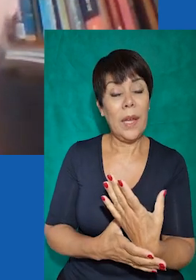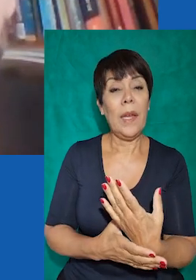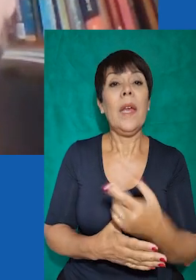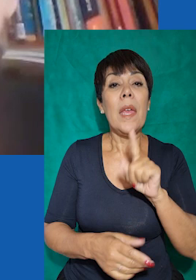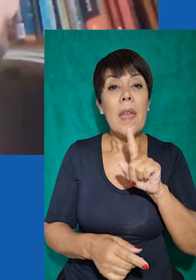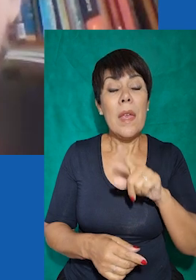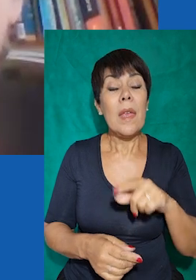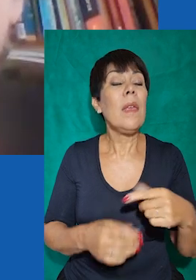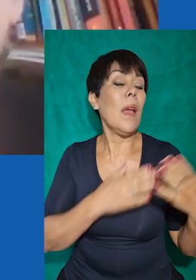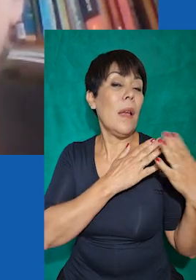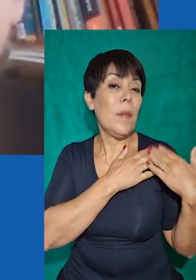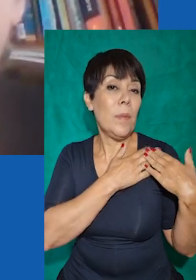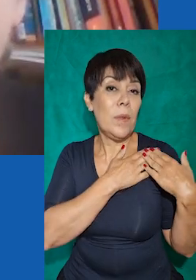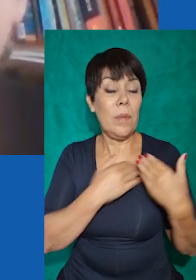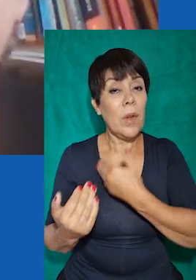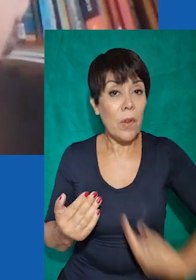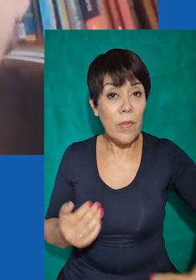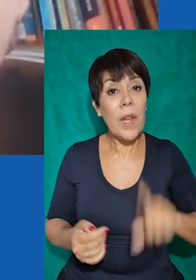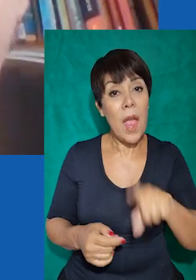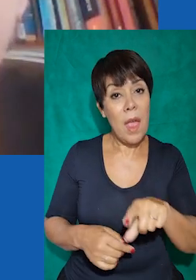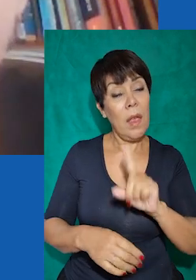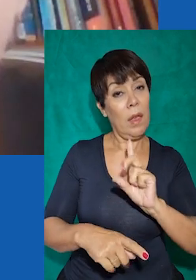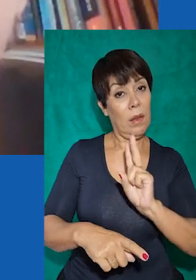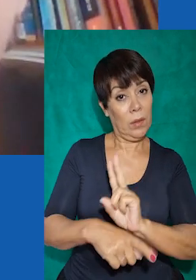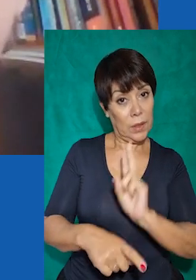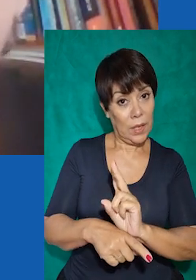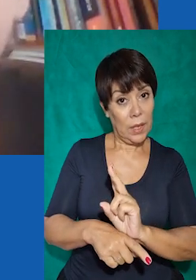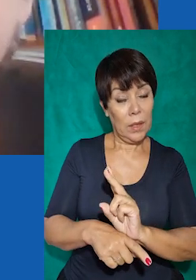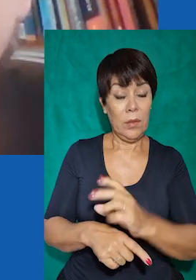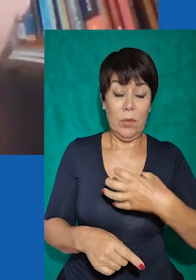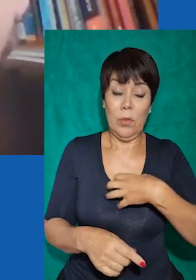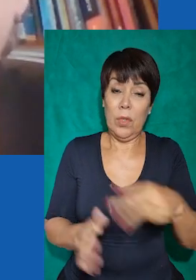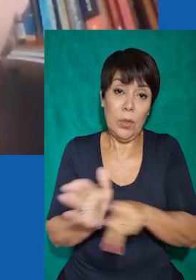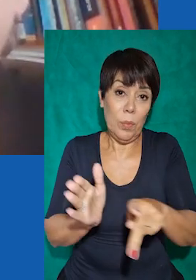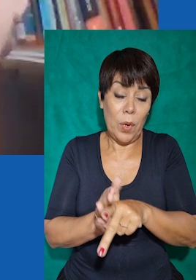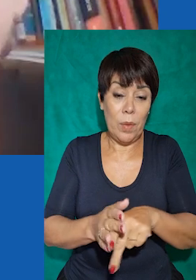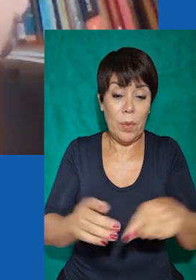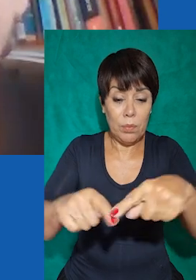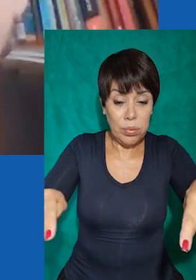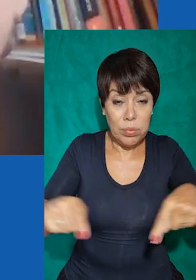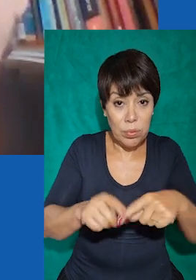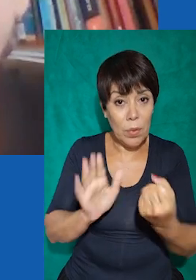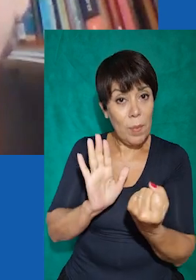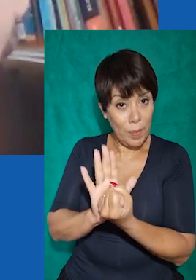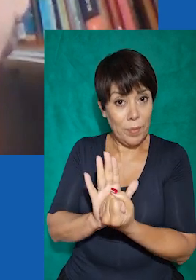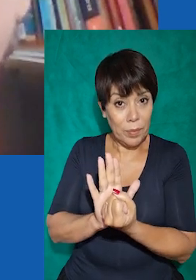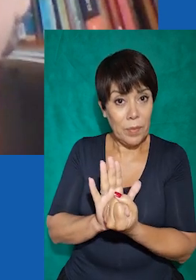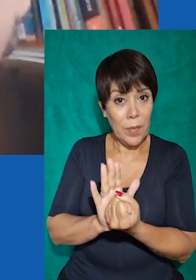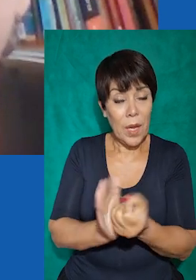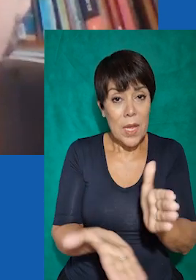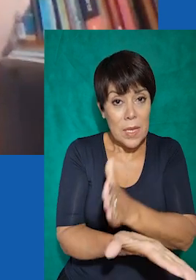do Estado? É protegê-las, e protegê-las, entre outras maneiras, demarcando-as, né?